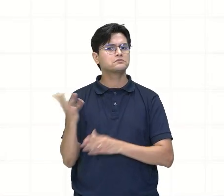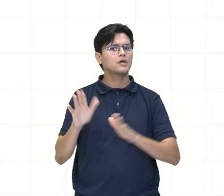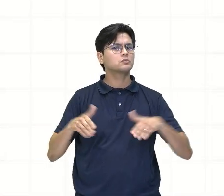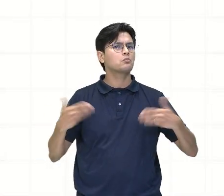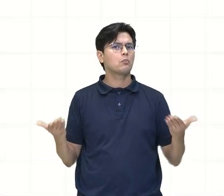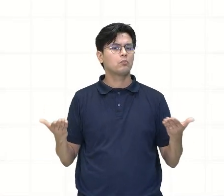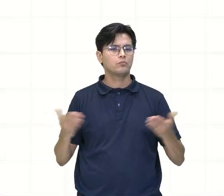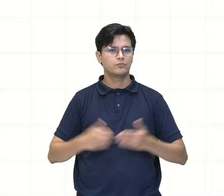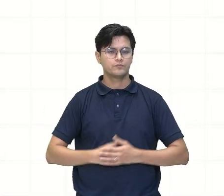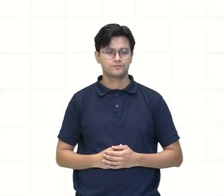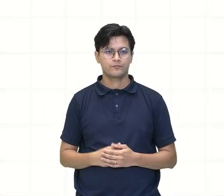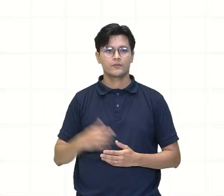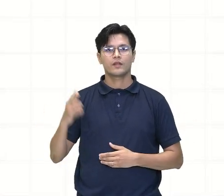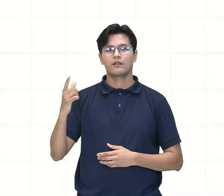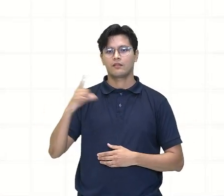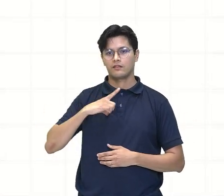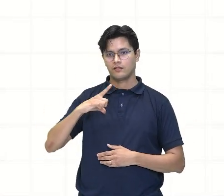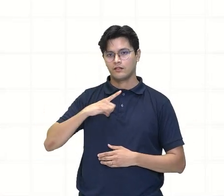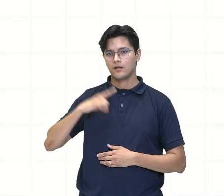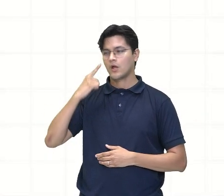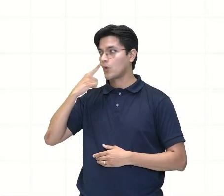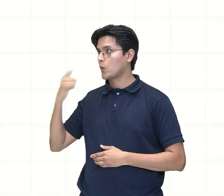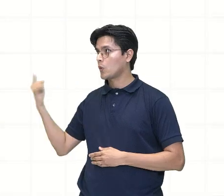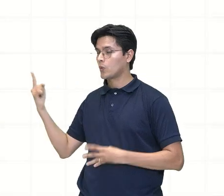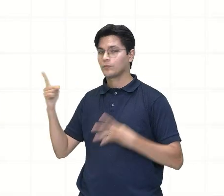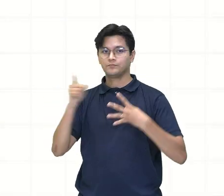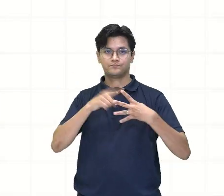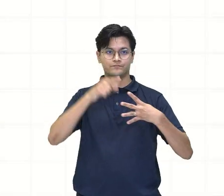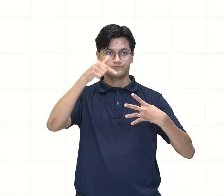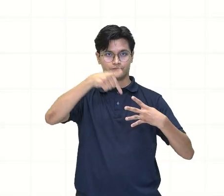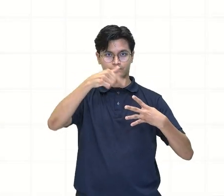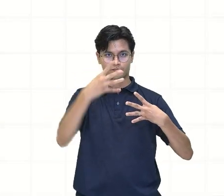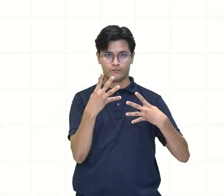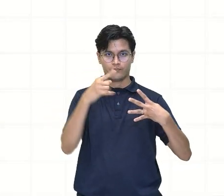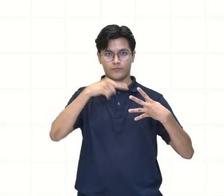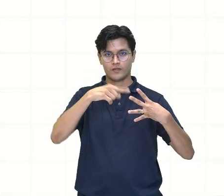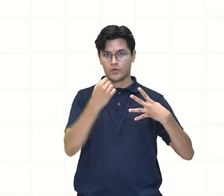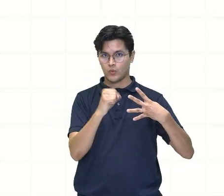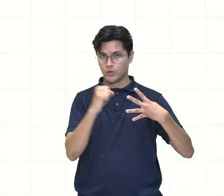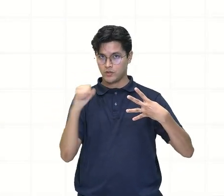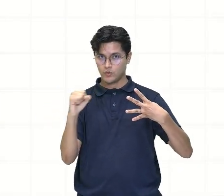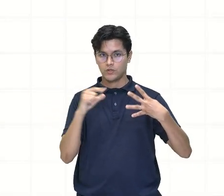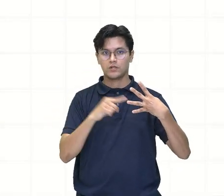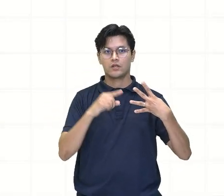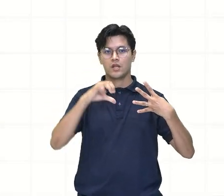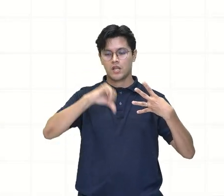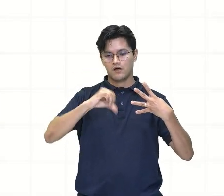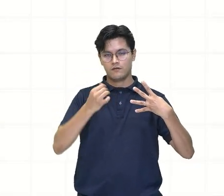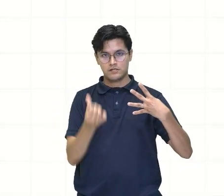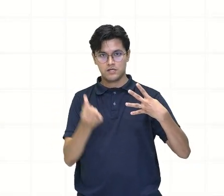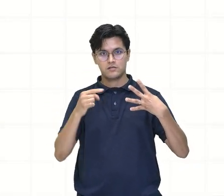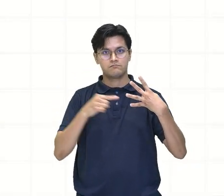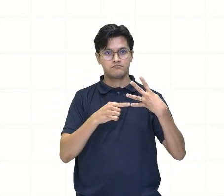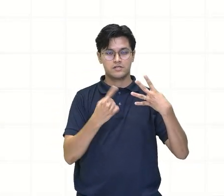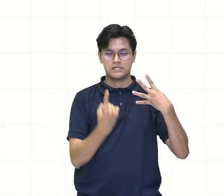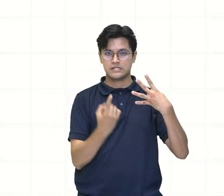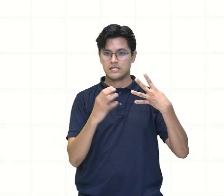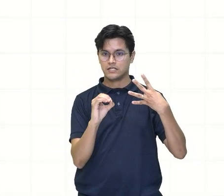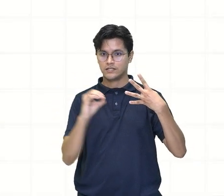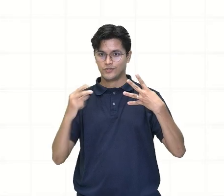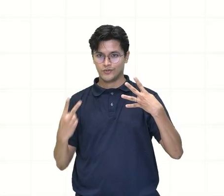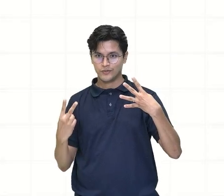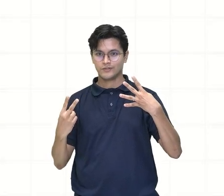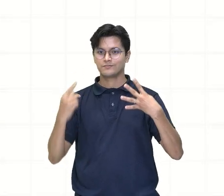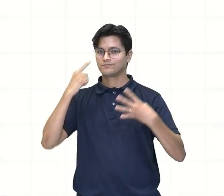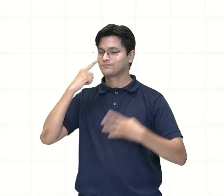ó. Temos aqui 4 alternativas: 74, 88, 96 ou